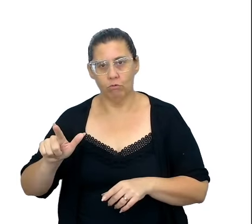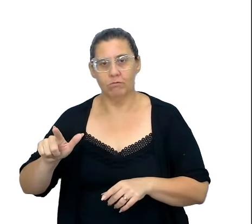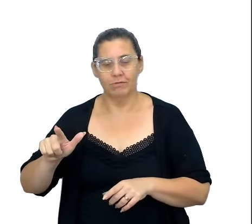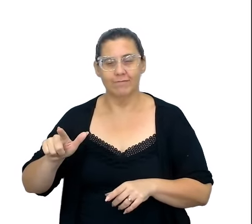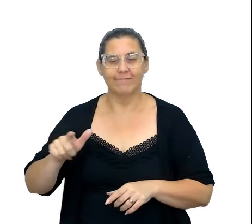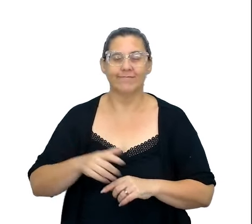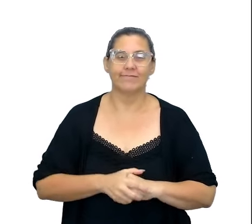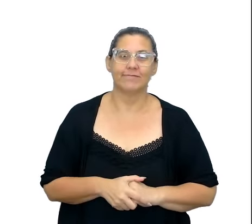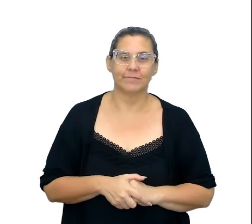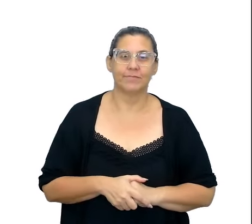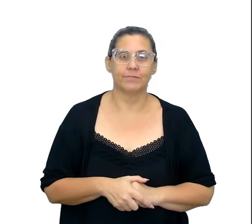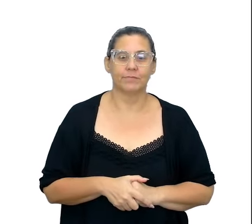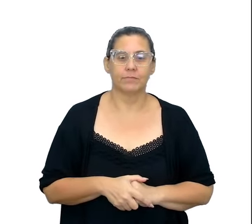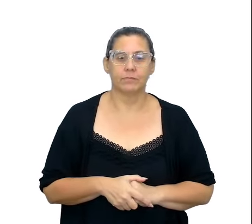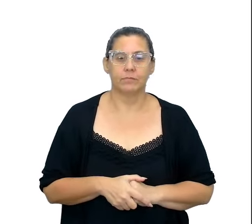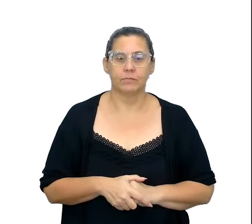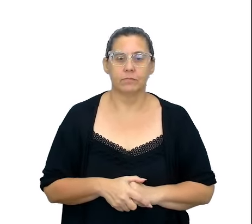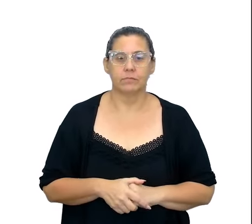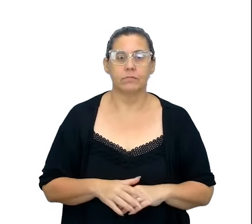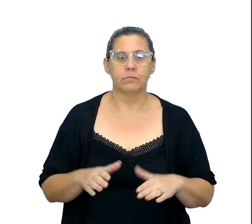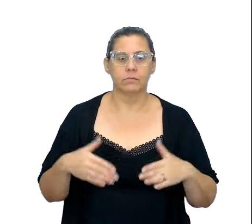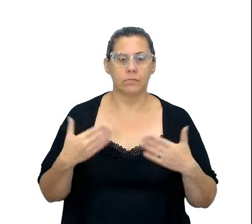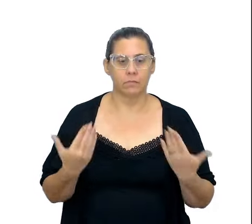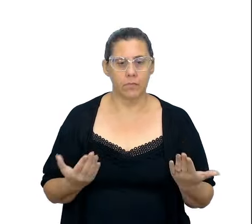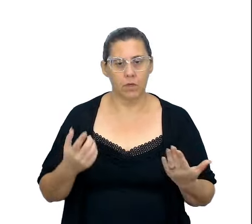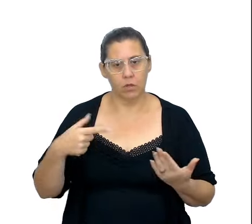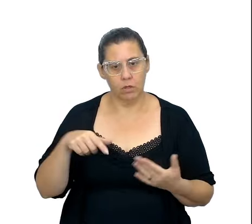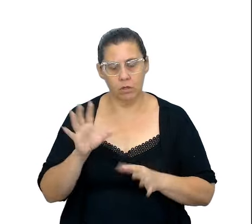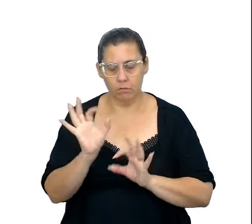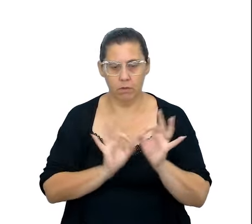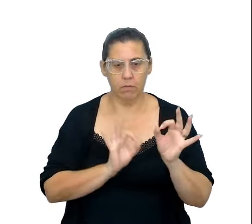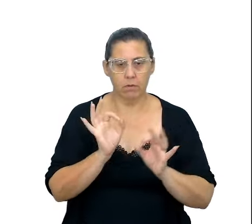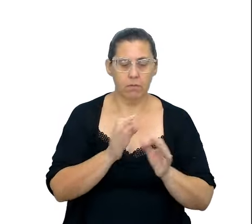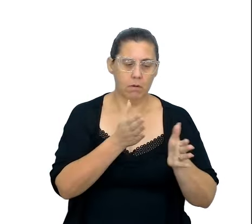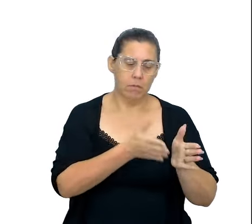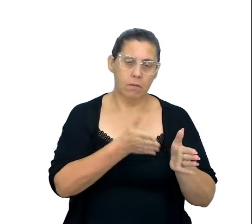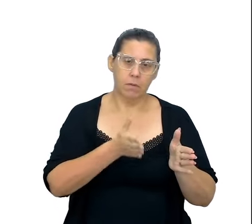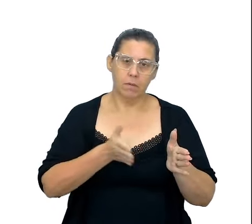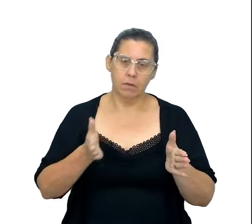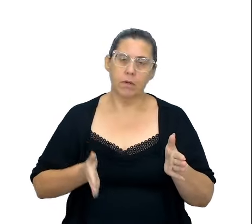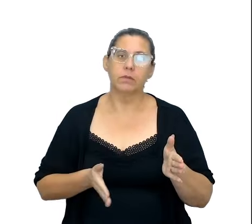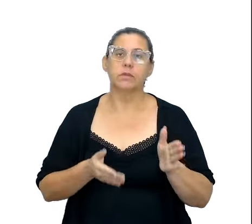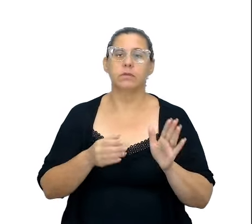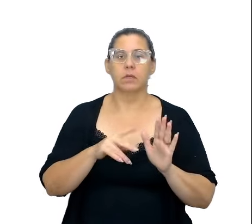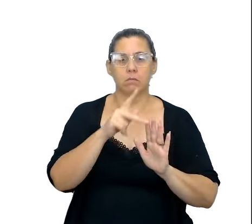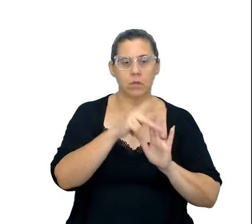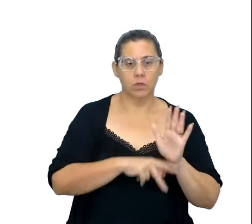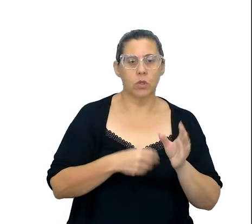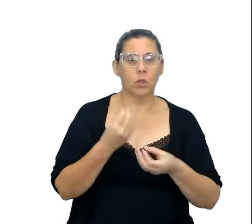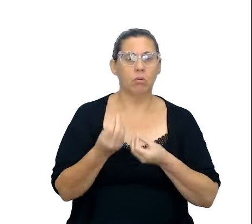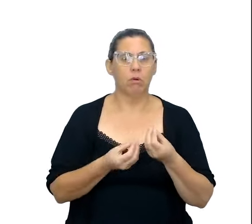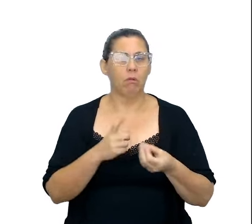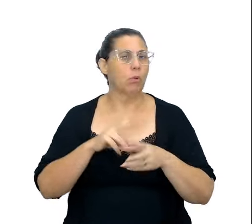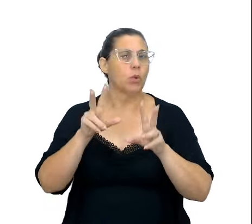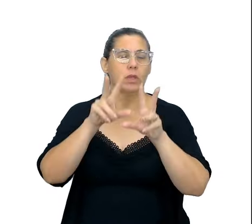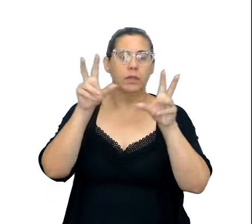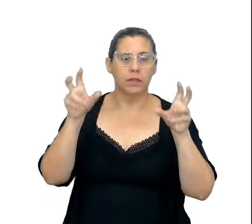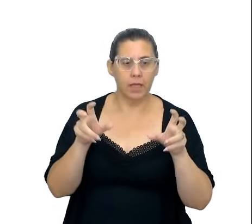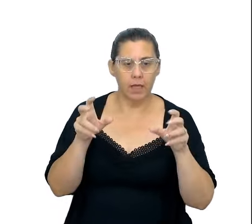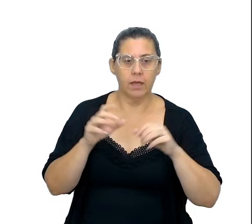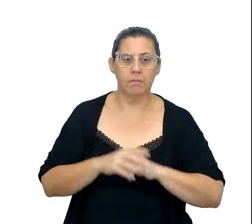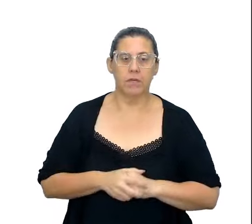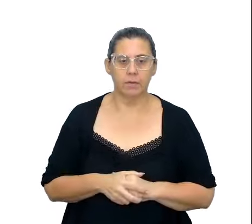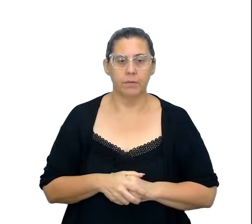ansets também, né? Bom, e aí como que a gente pode organizar essas etapas do projeto? Tem que ter, então, um tema